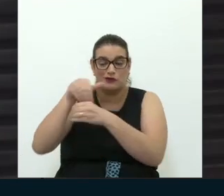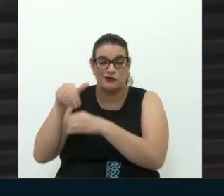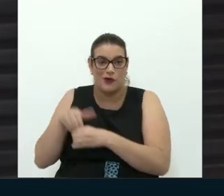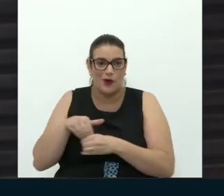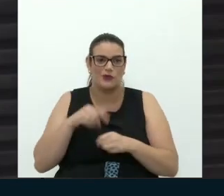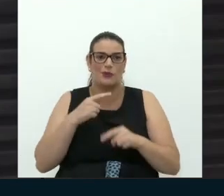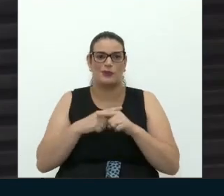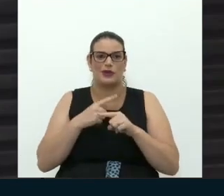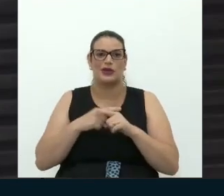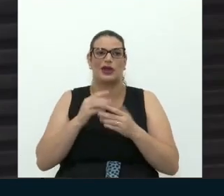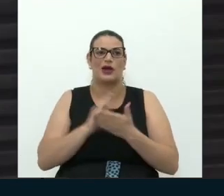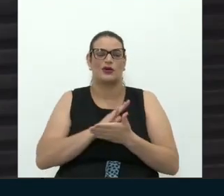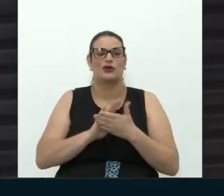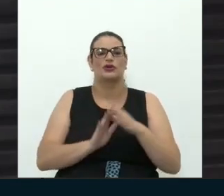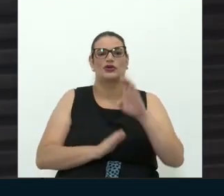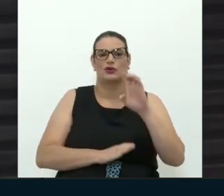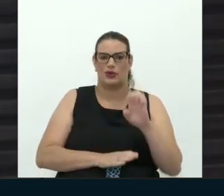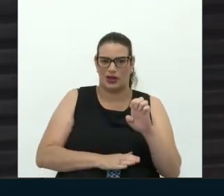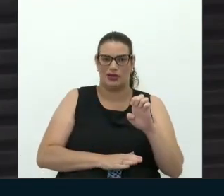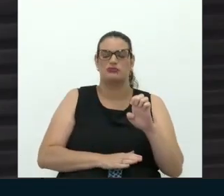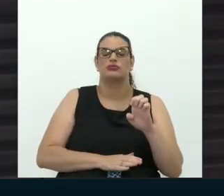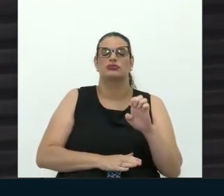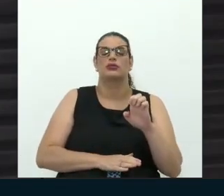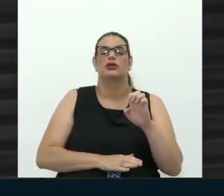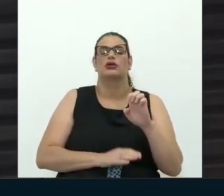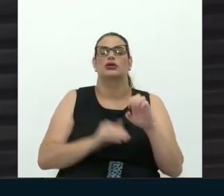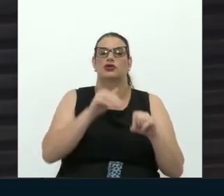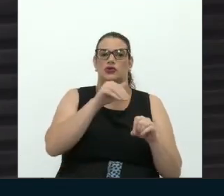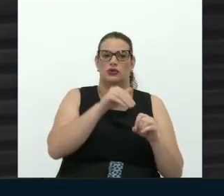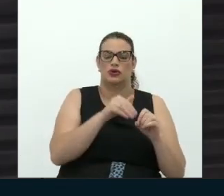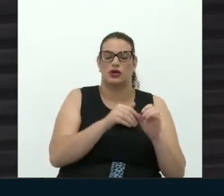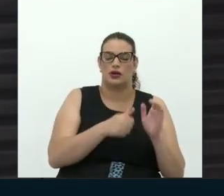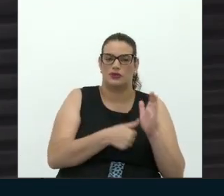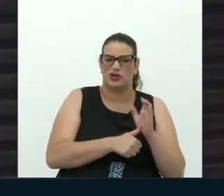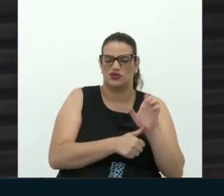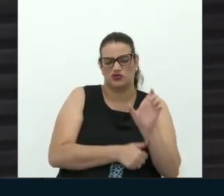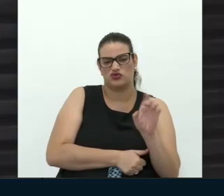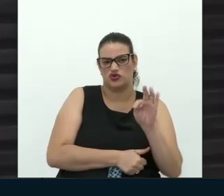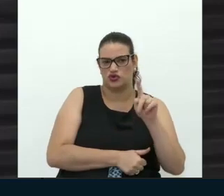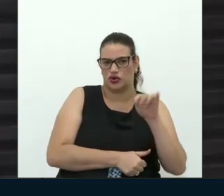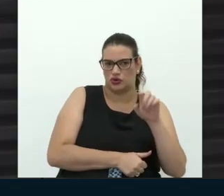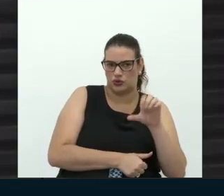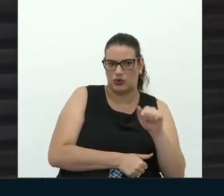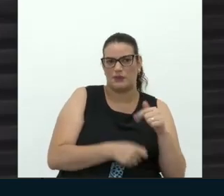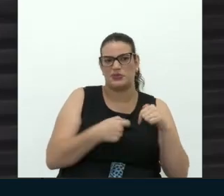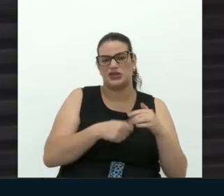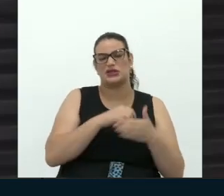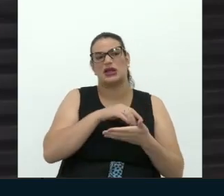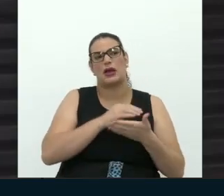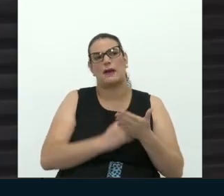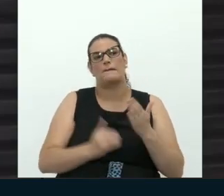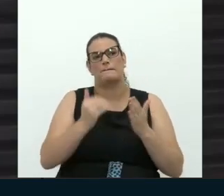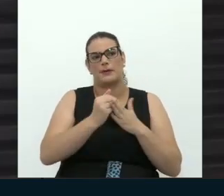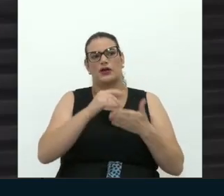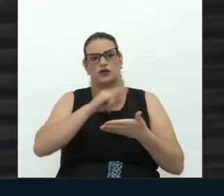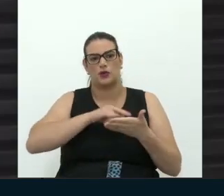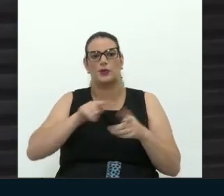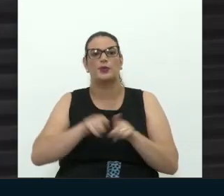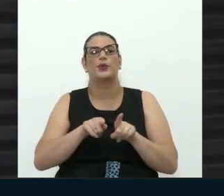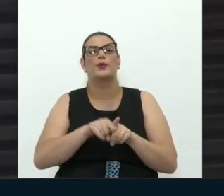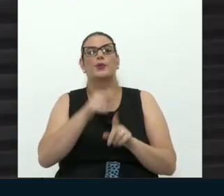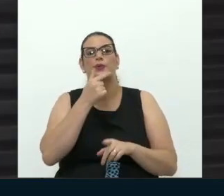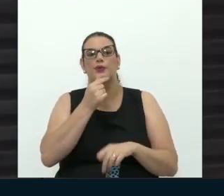tem Às vezes a questão do it título precisa apresentar algum documento a mais pode ser no caso também dos meninos que precisa